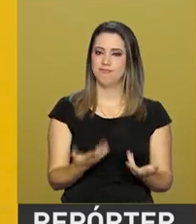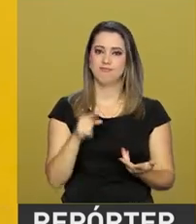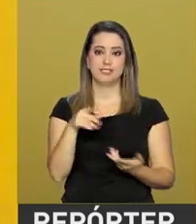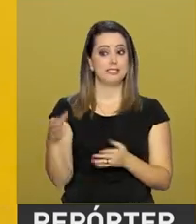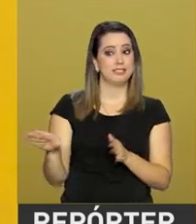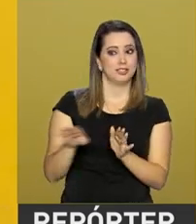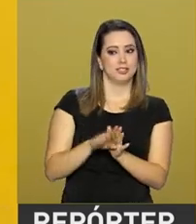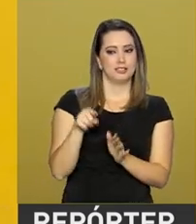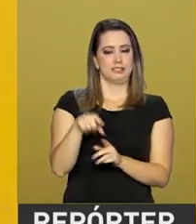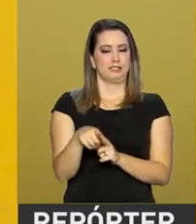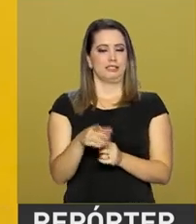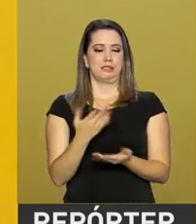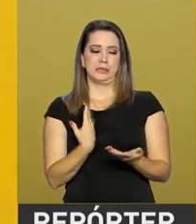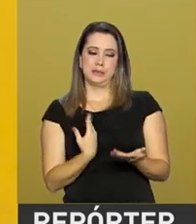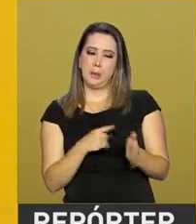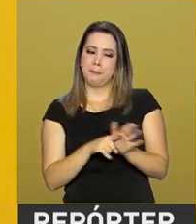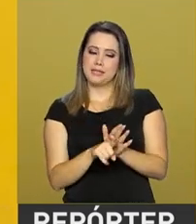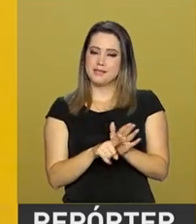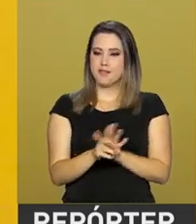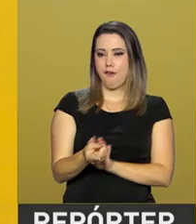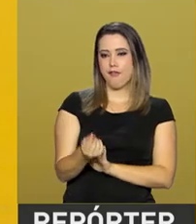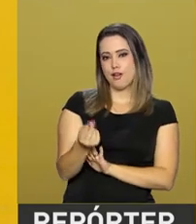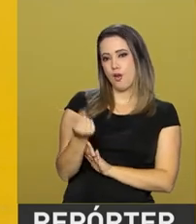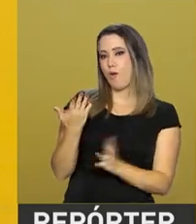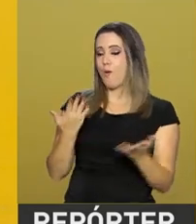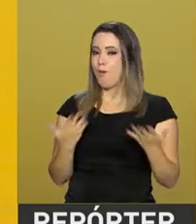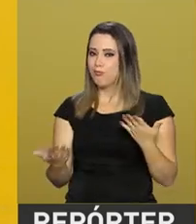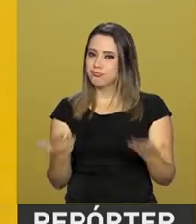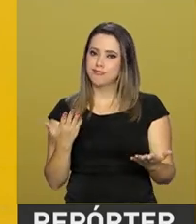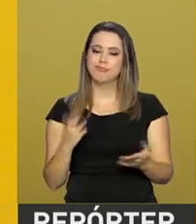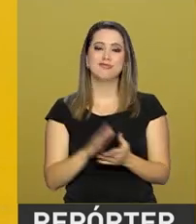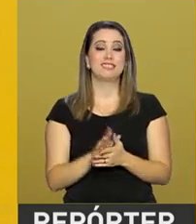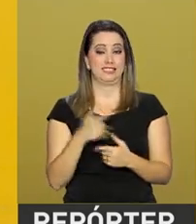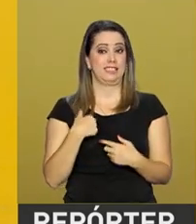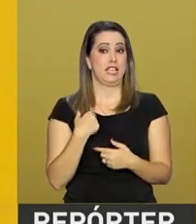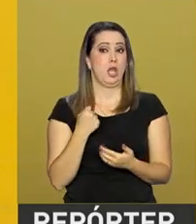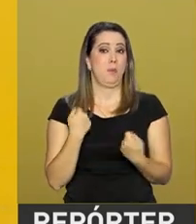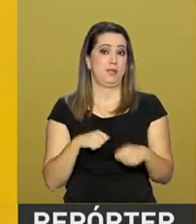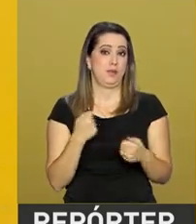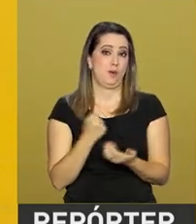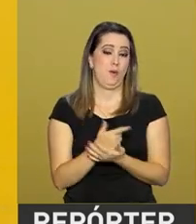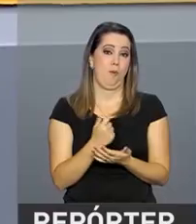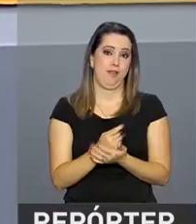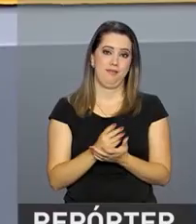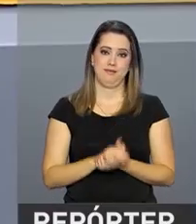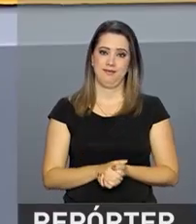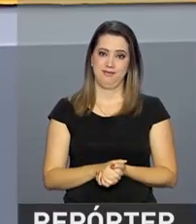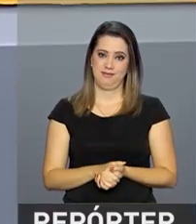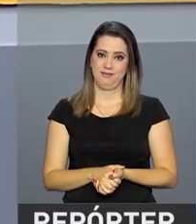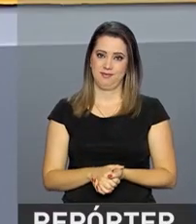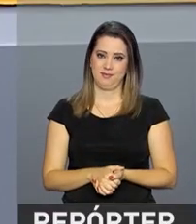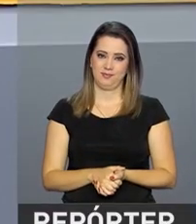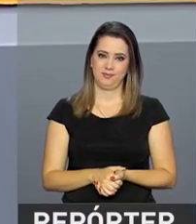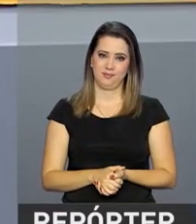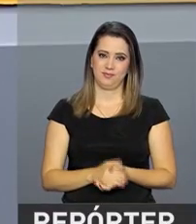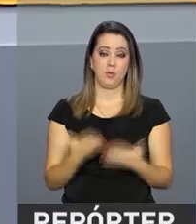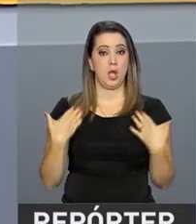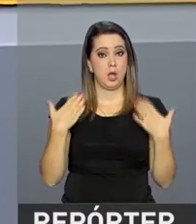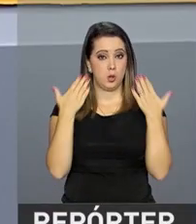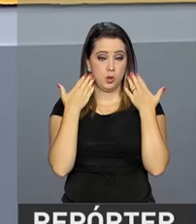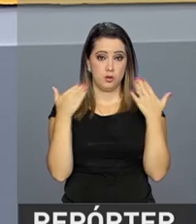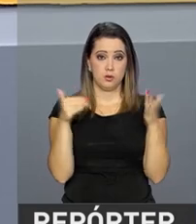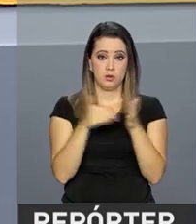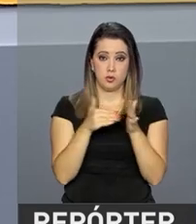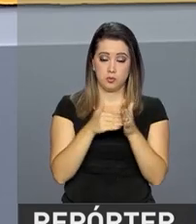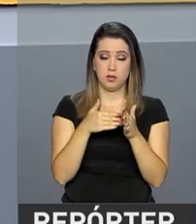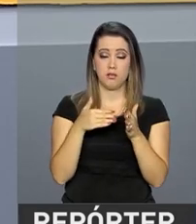vemos negociar procurar nem vou comprar ea nossa última informação